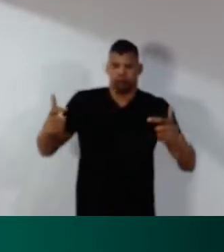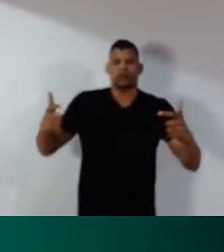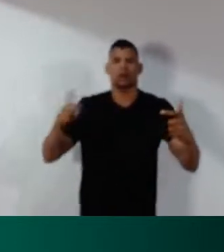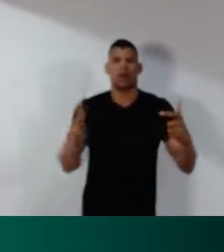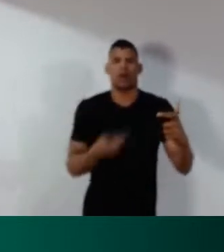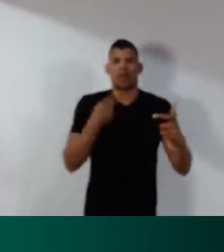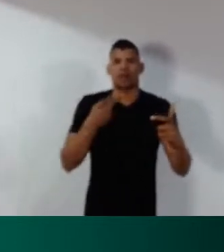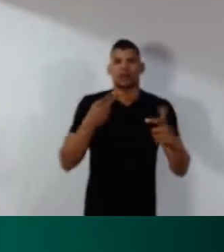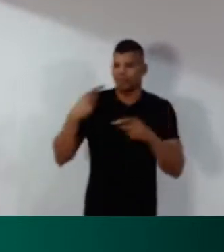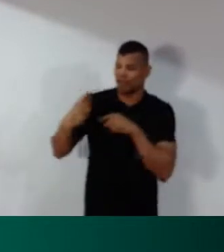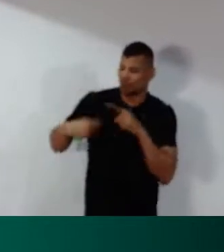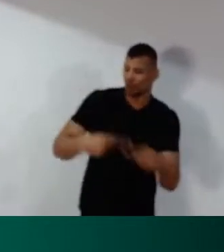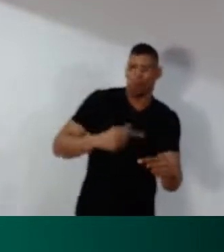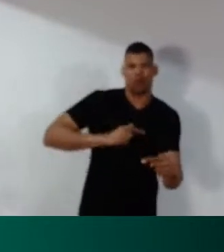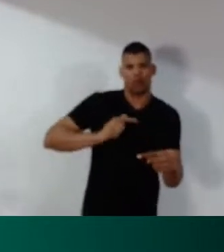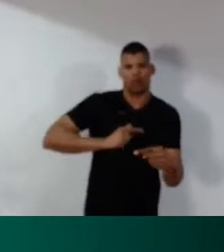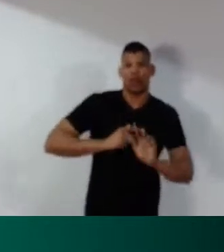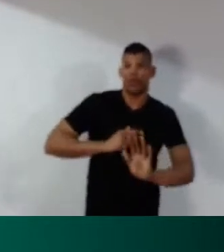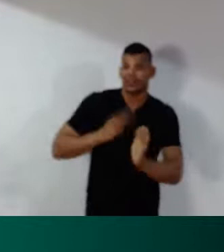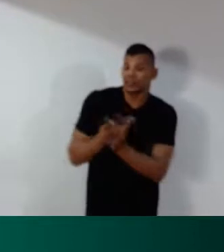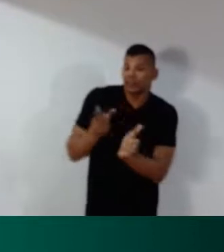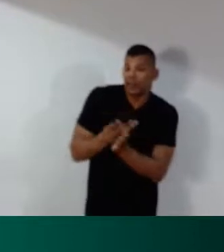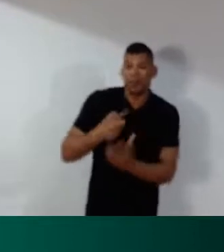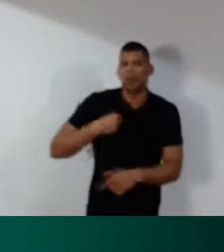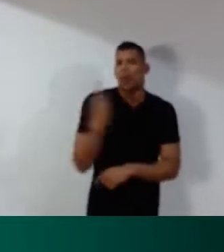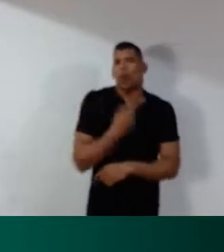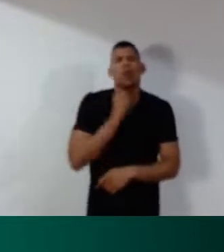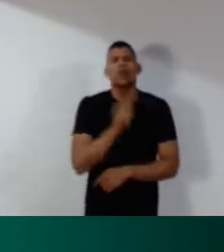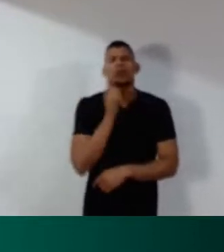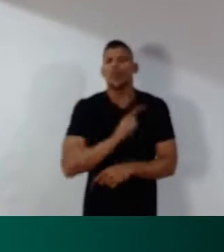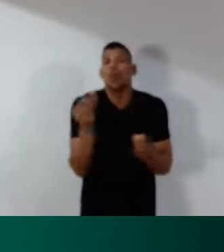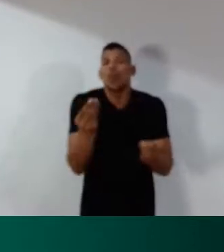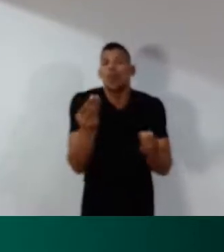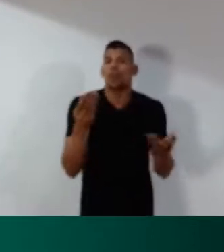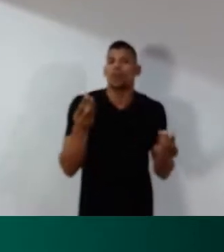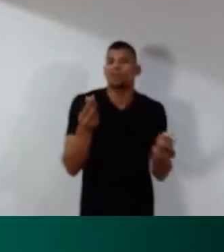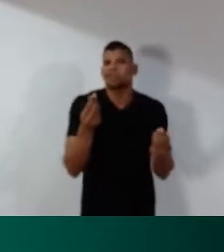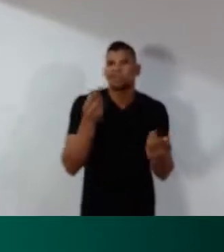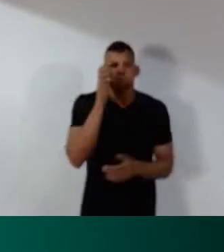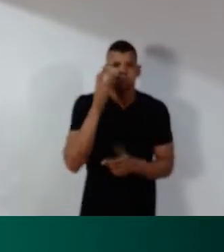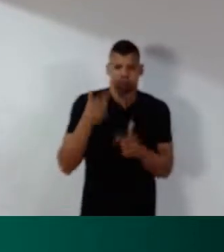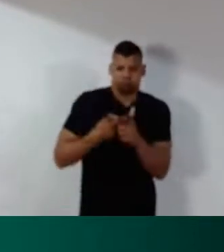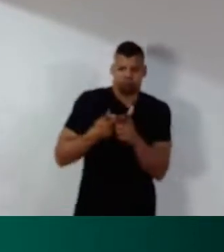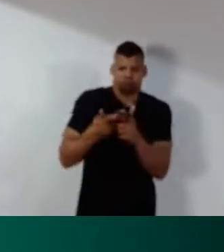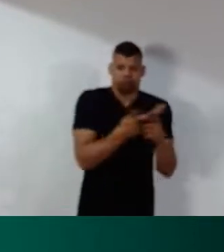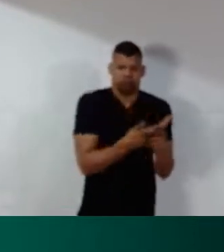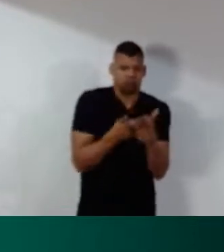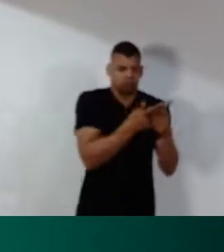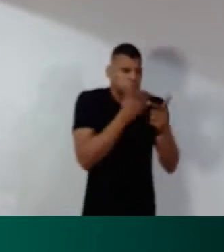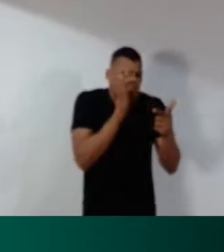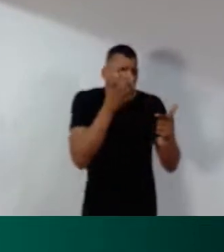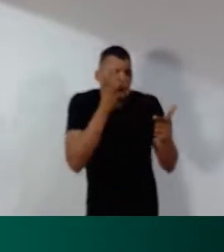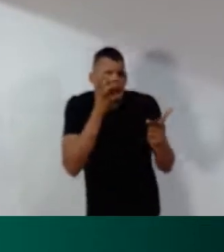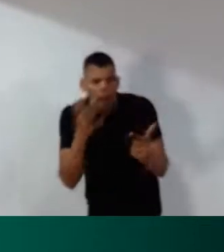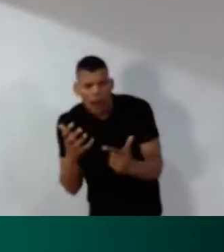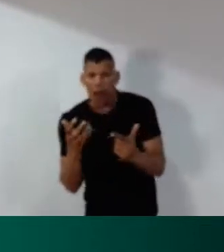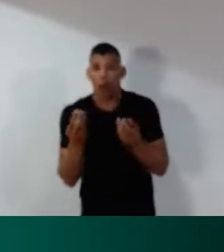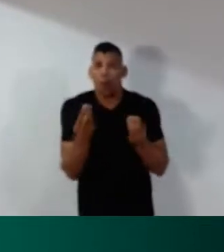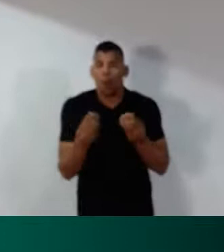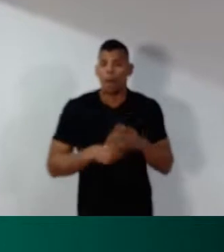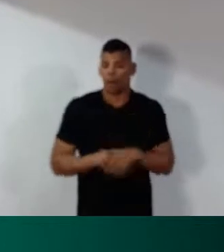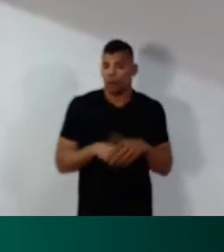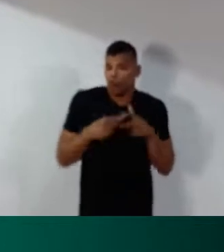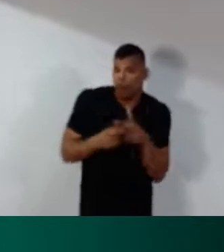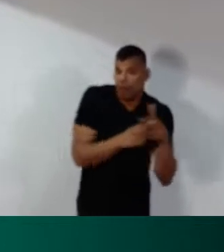constante é como é que a gente consegue é e com alguma solução que